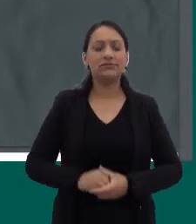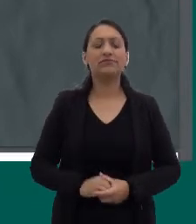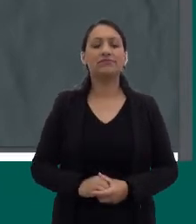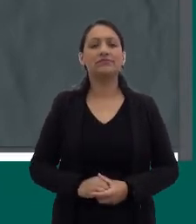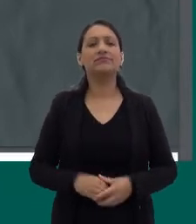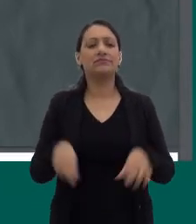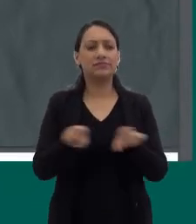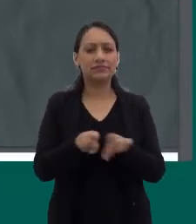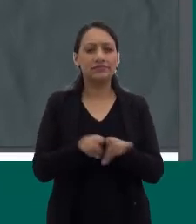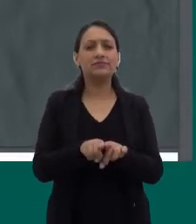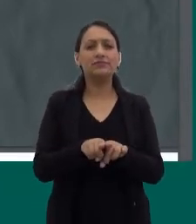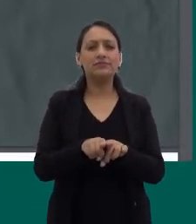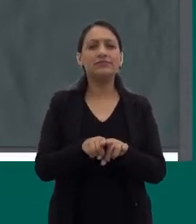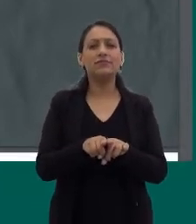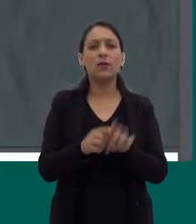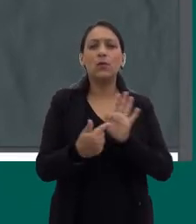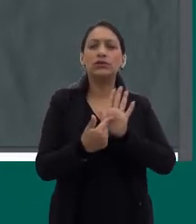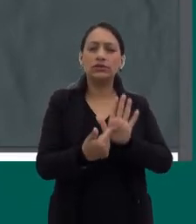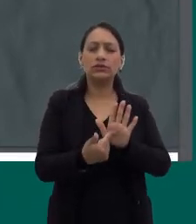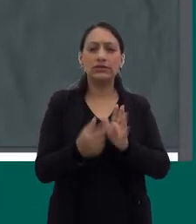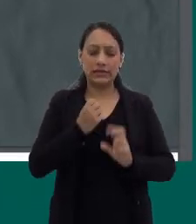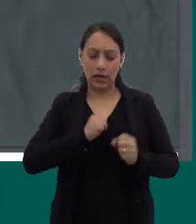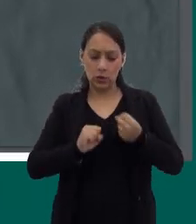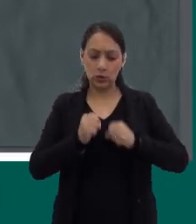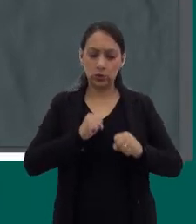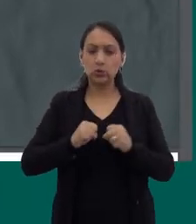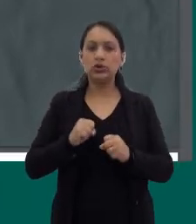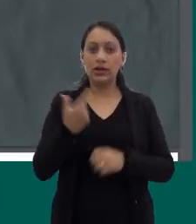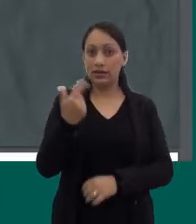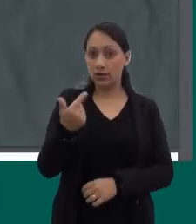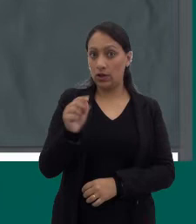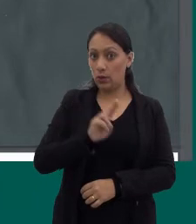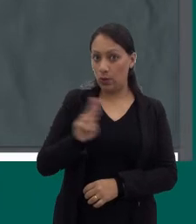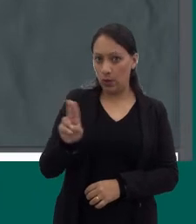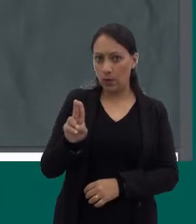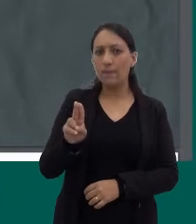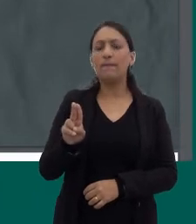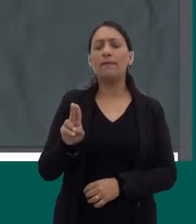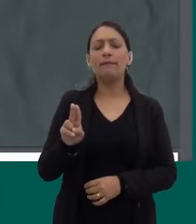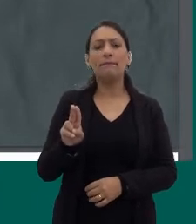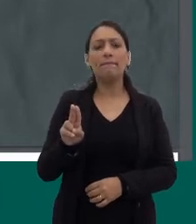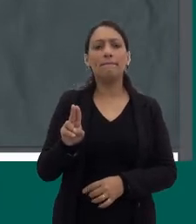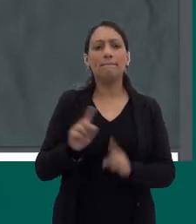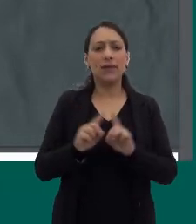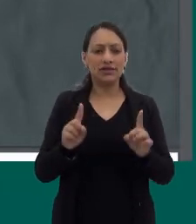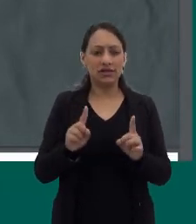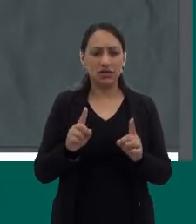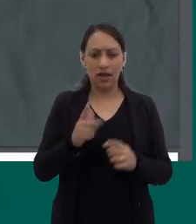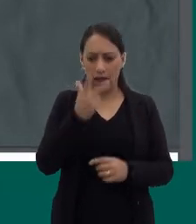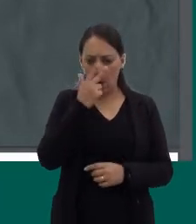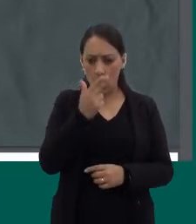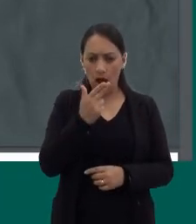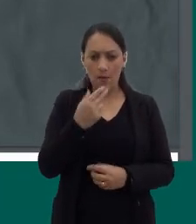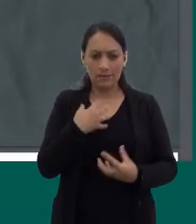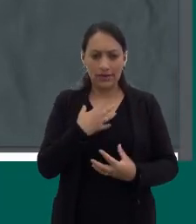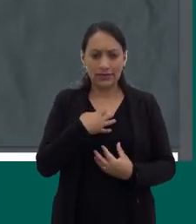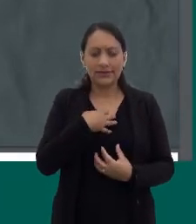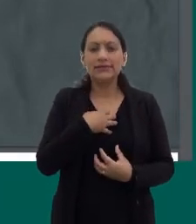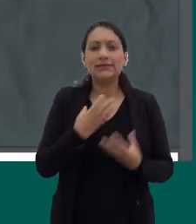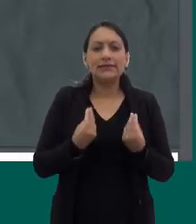também nomeando, né, essa angústia que inicialmente não tem nome, né, essa angústia que vai consumindo, né, essa sensação de